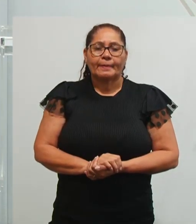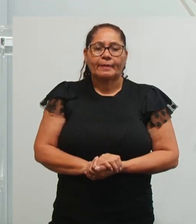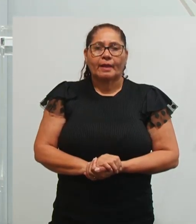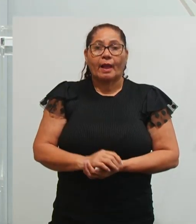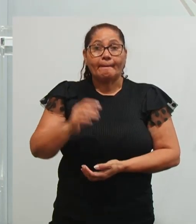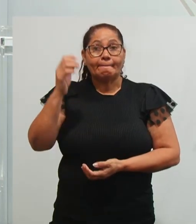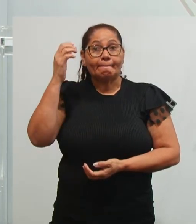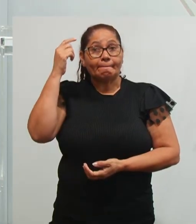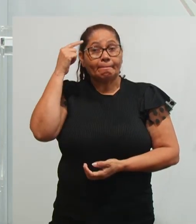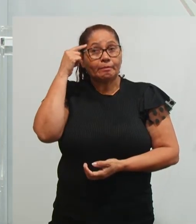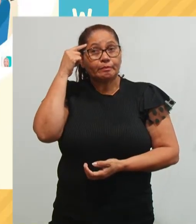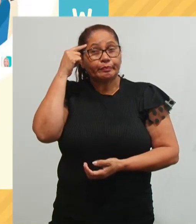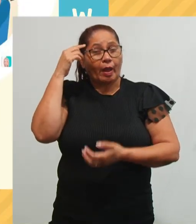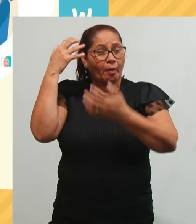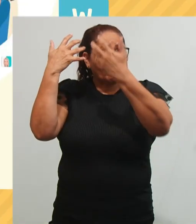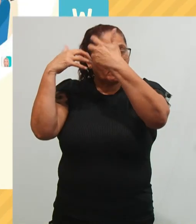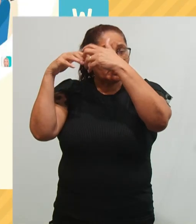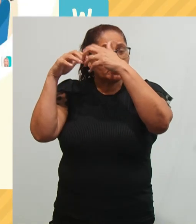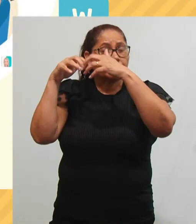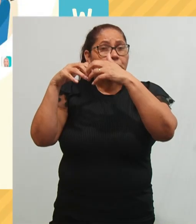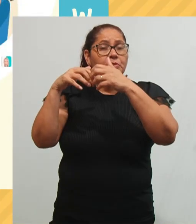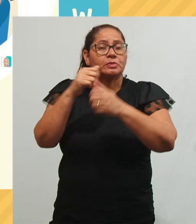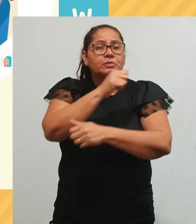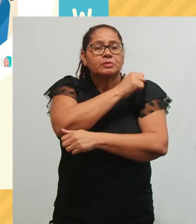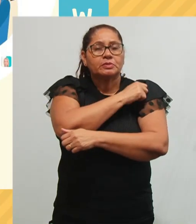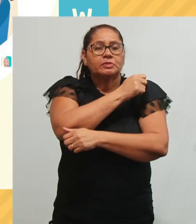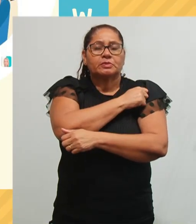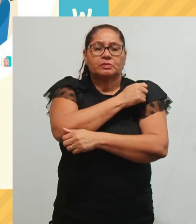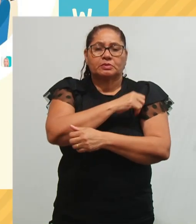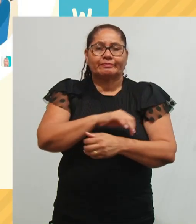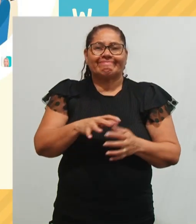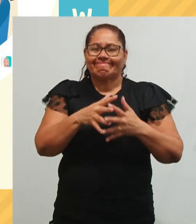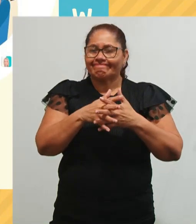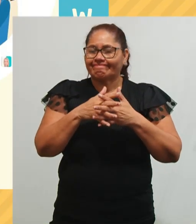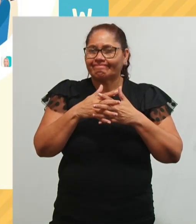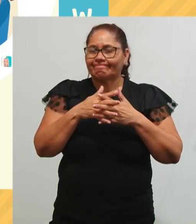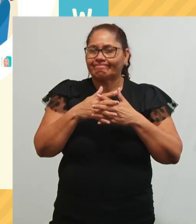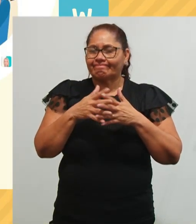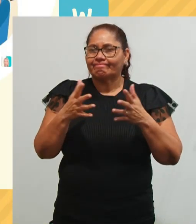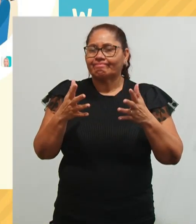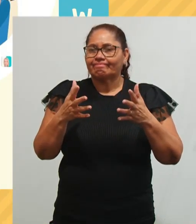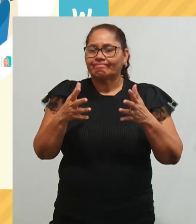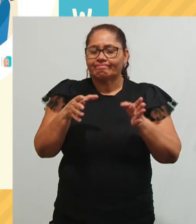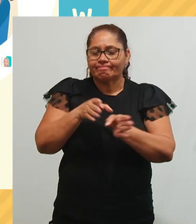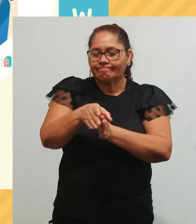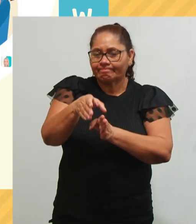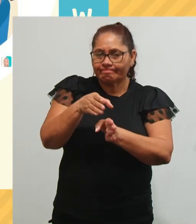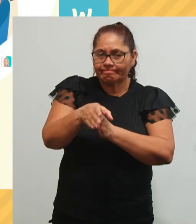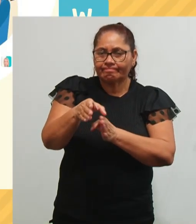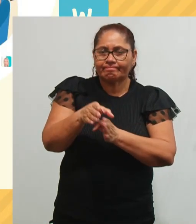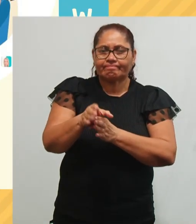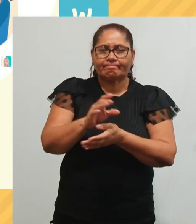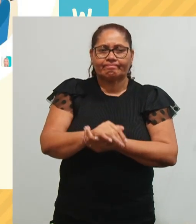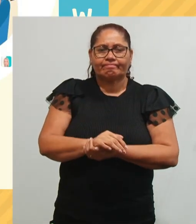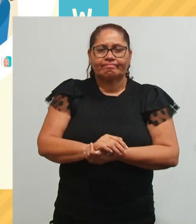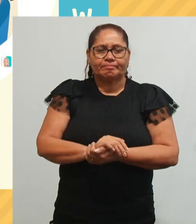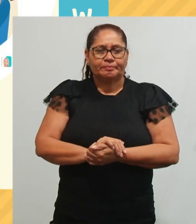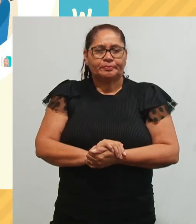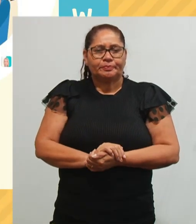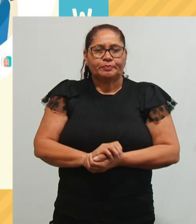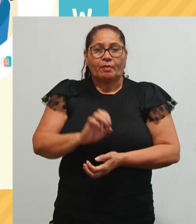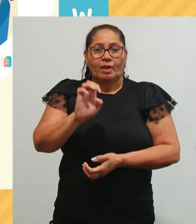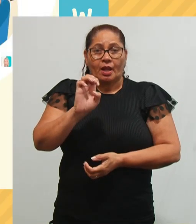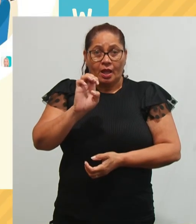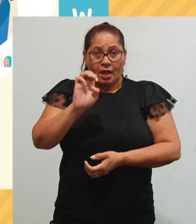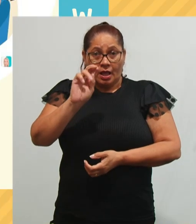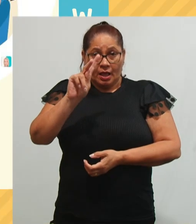reflita sobre a produção do aluno como um ser complexo, lembrando aí as orientações de Edgar Morin, no Pensamento Complexo,